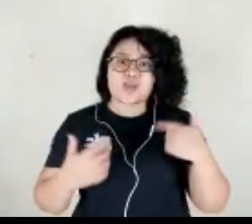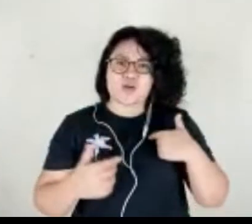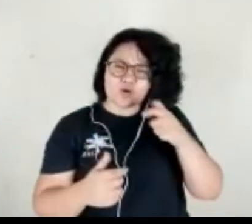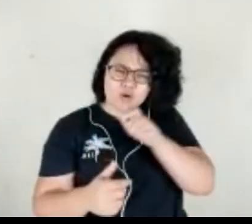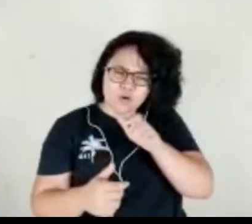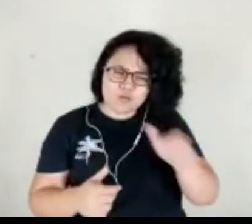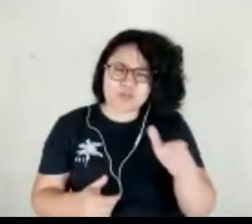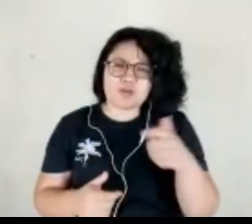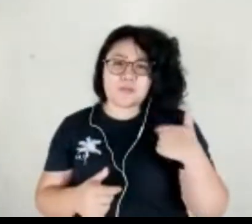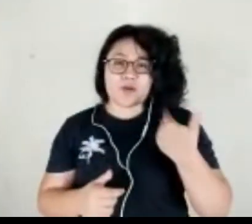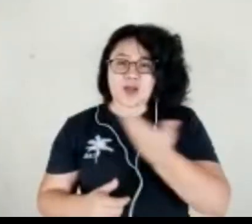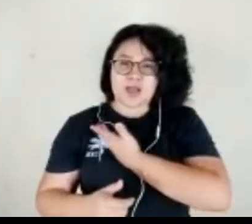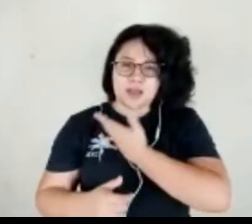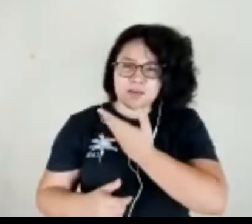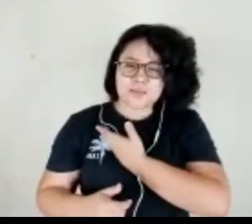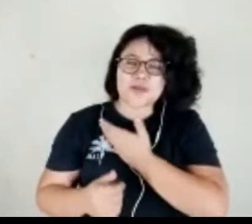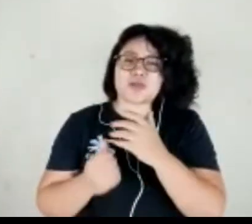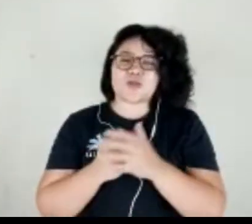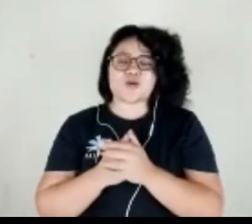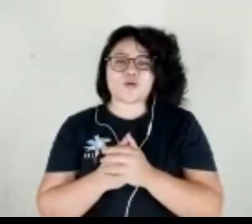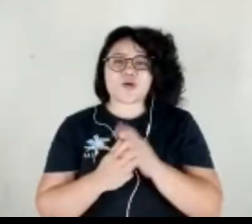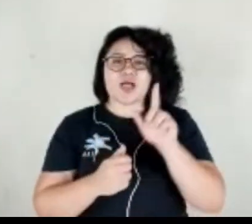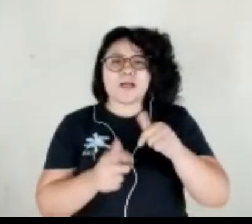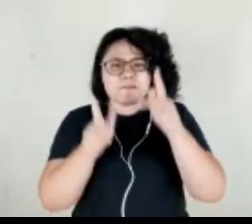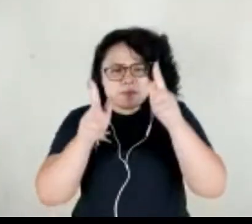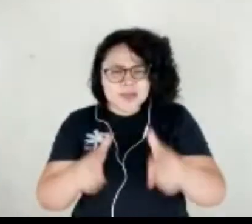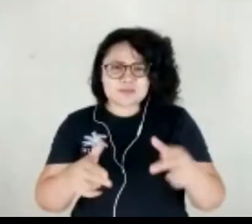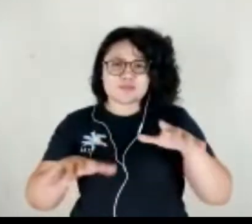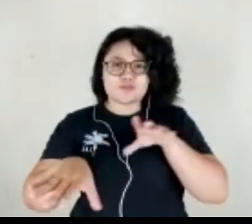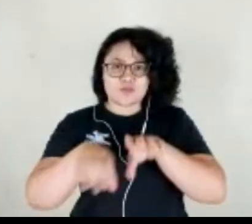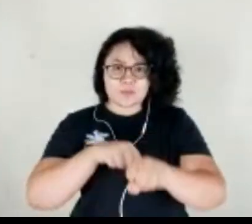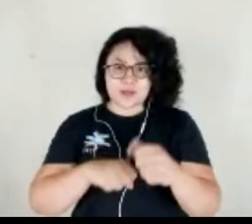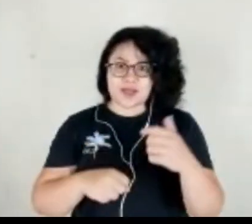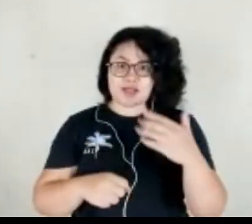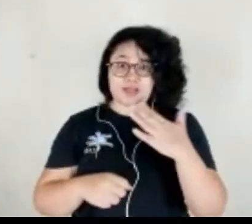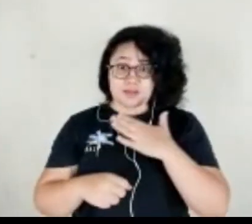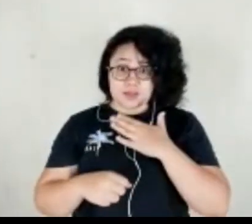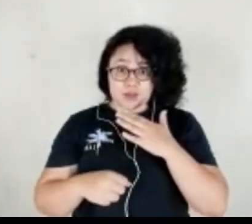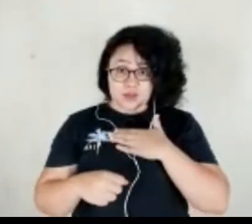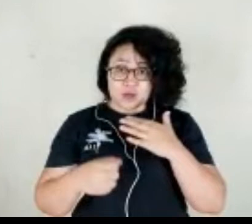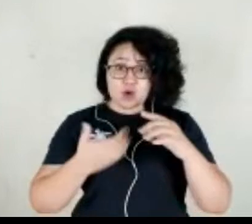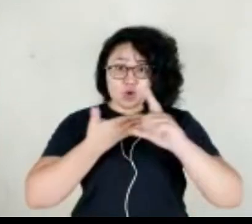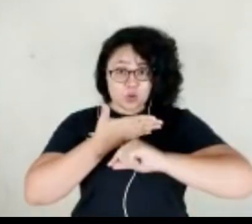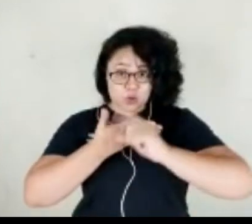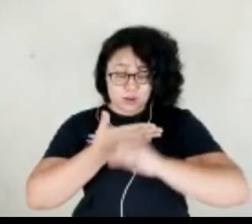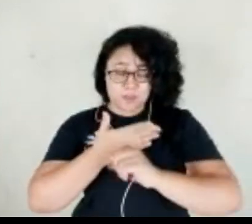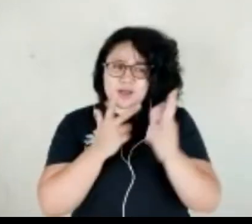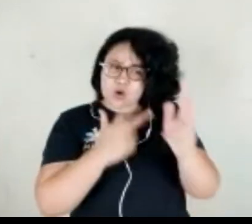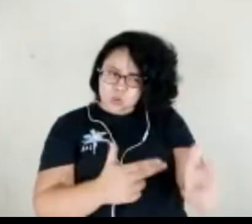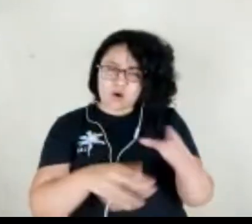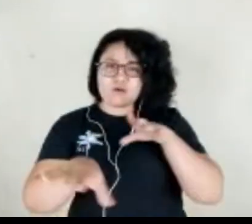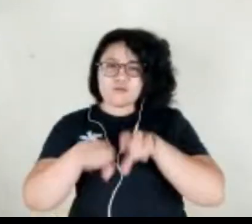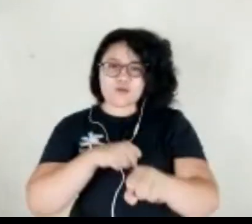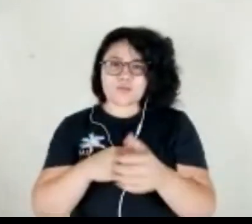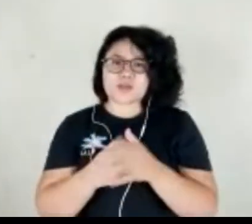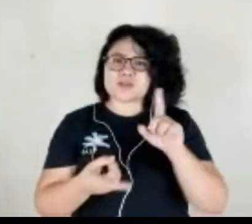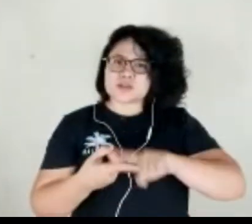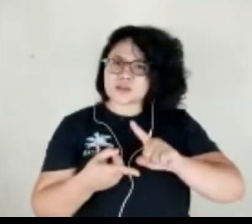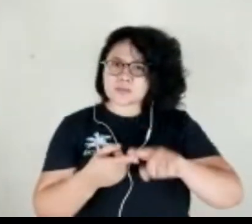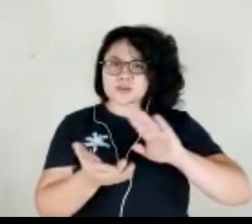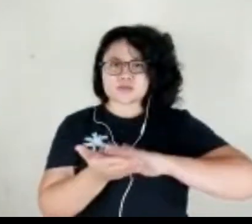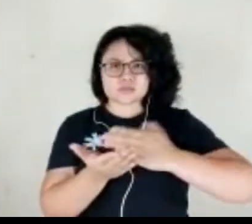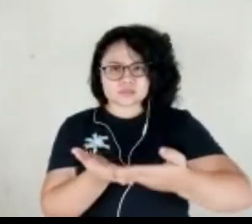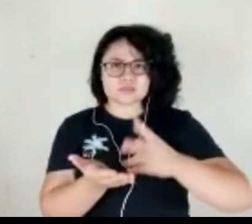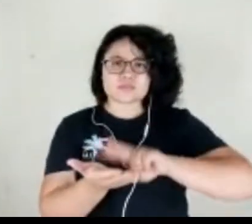meu, professor de Libras, formado pela mesma universidade que eu, né, que é a Universidade do Estado do Pará, também